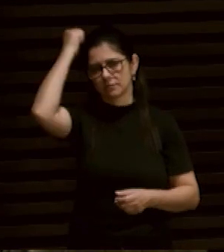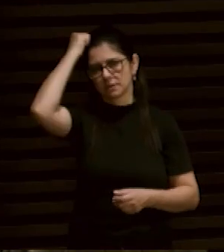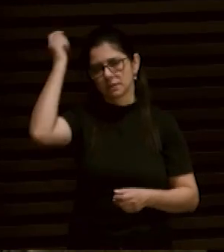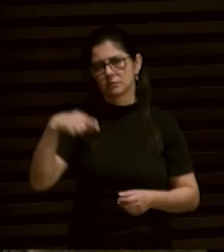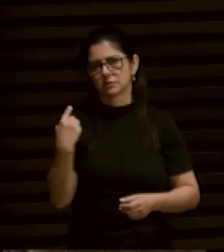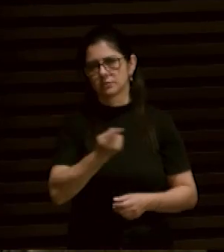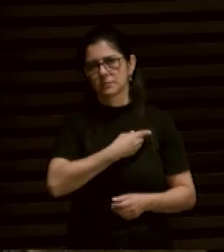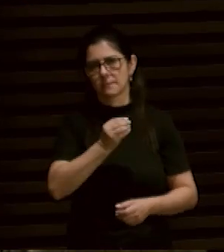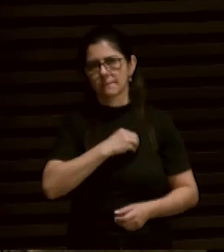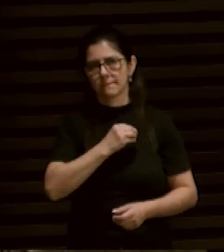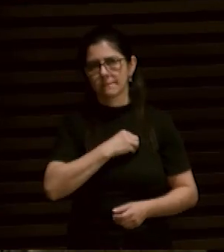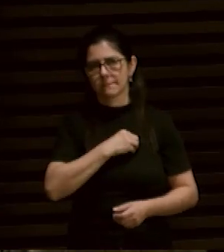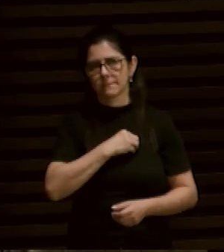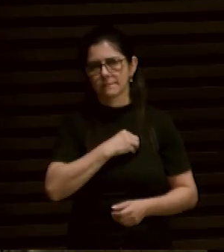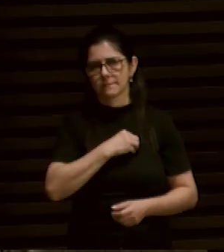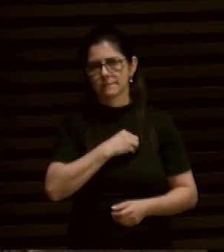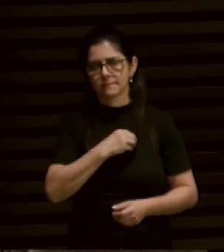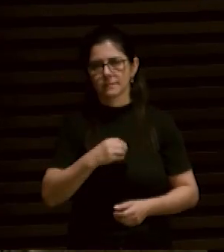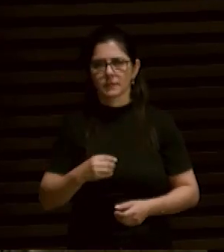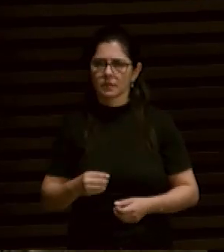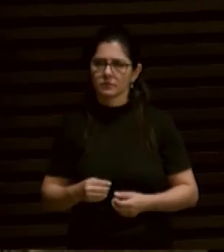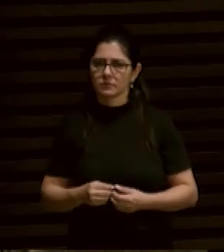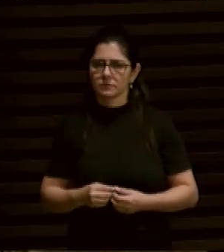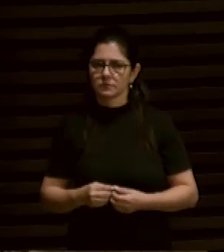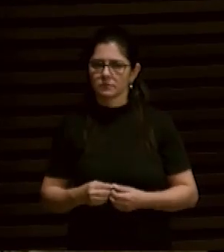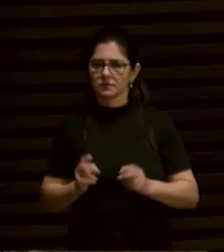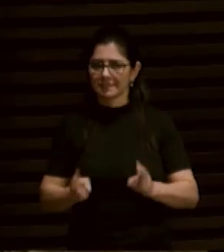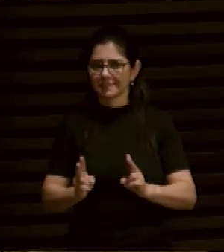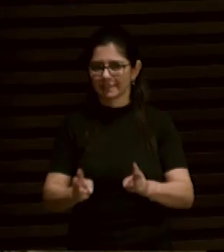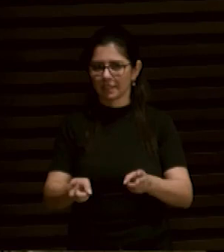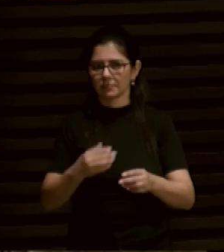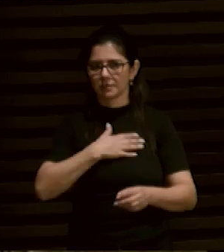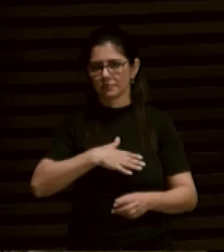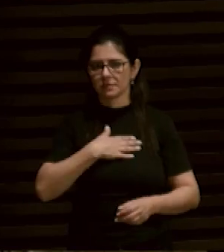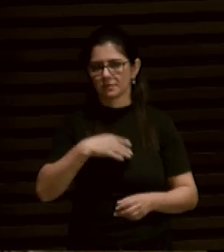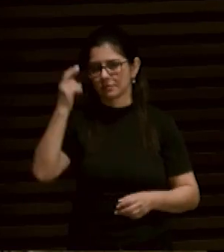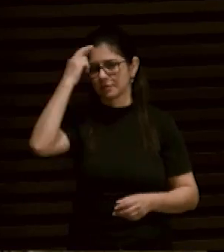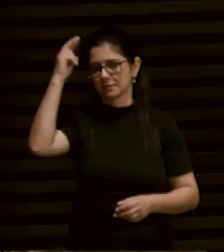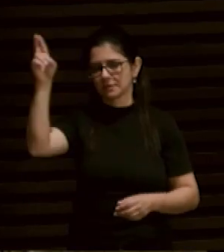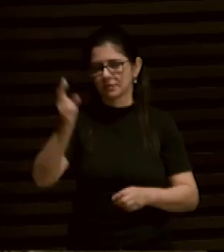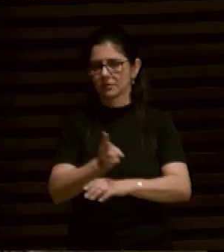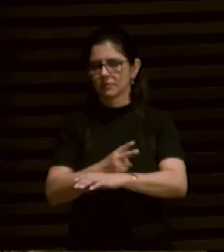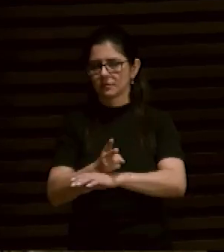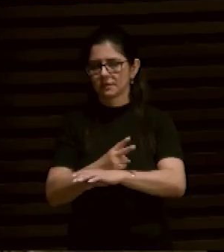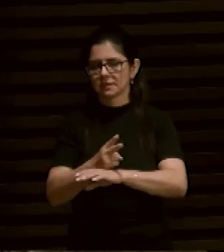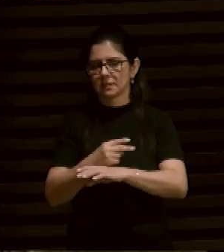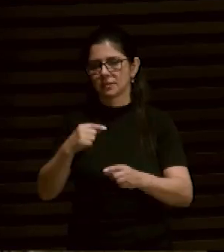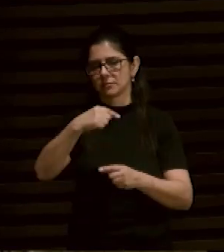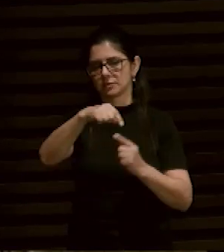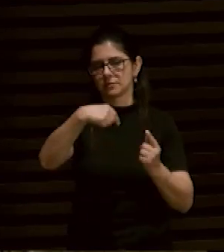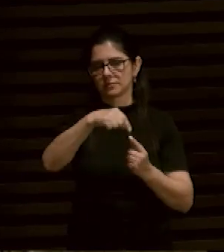pecado, sempre buscando satisfazer ao Senhor, a sua palavra, buscando a santificação com os irmãos.